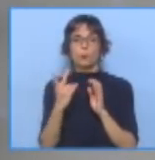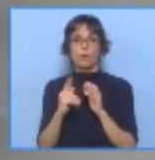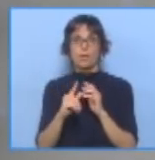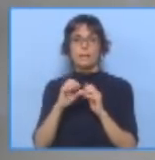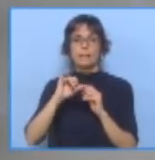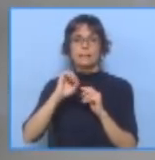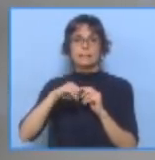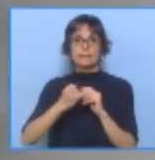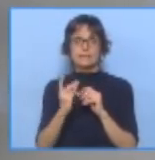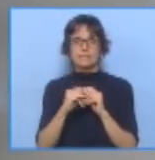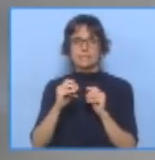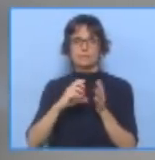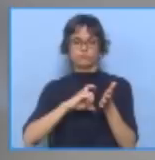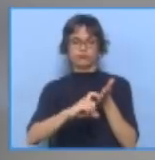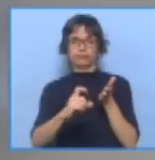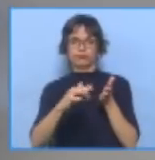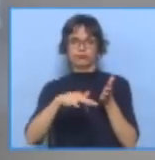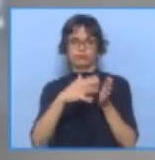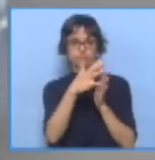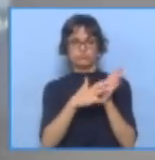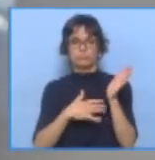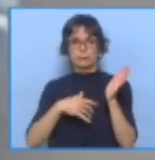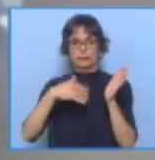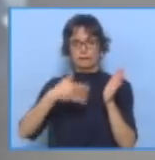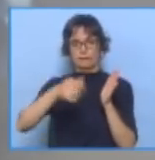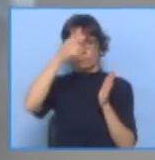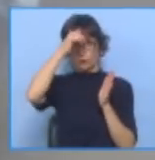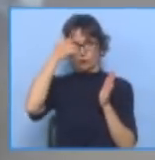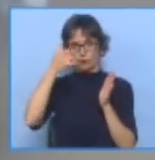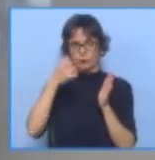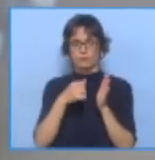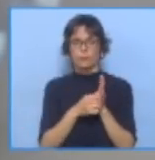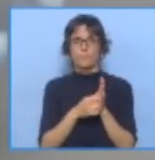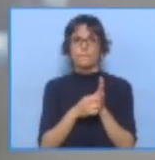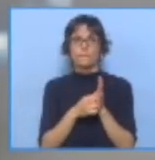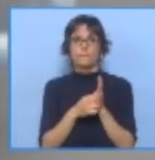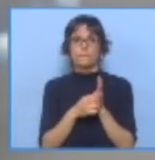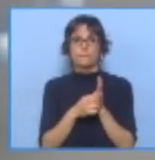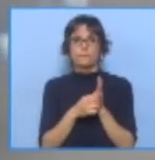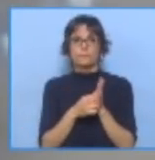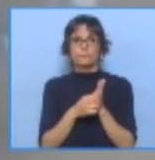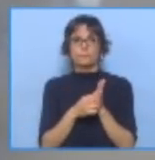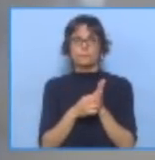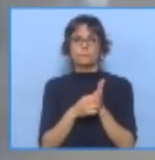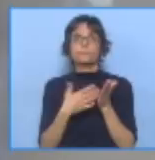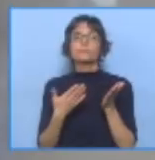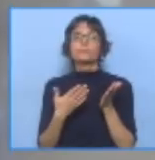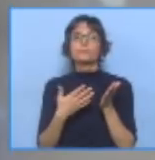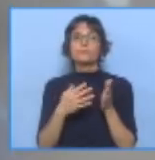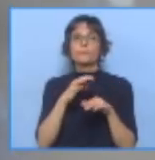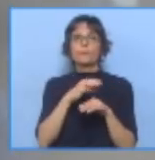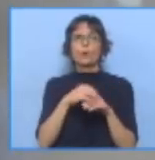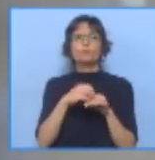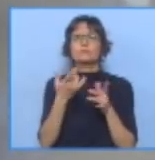nas missas deste domingo, uma parábola muito célebre do filho pródigo, não é? Pediu o seu comentário, Padre João,